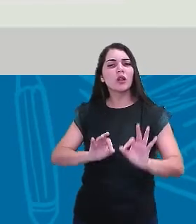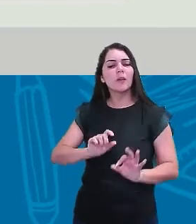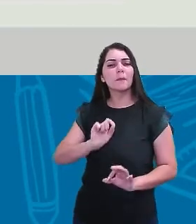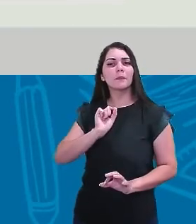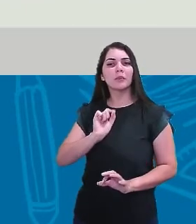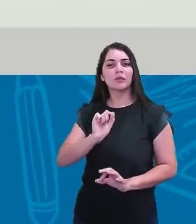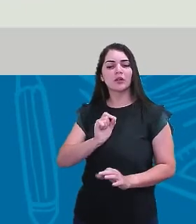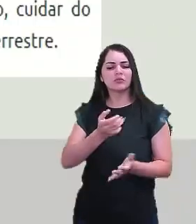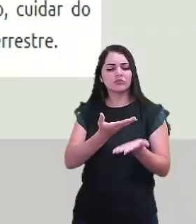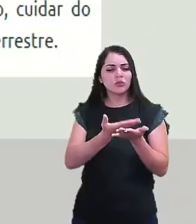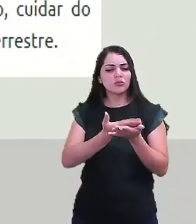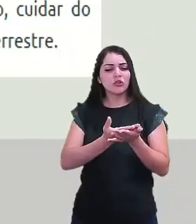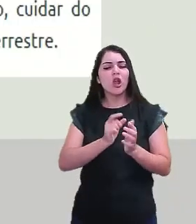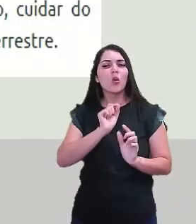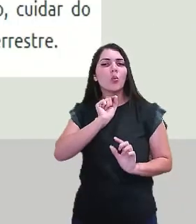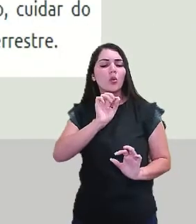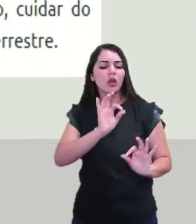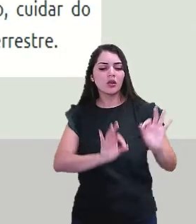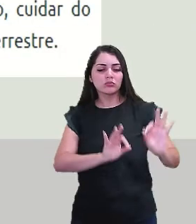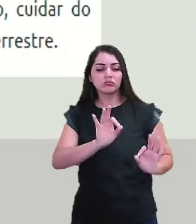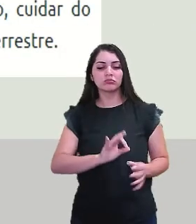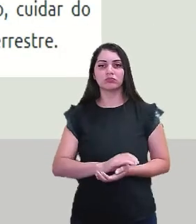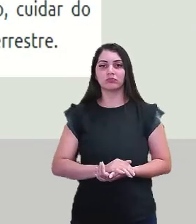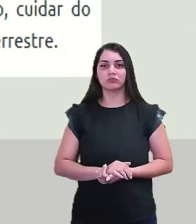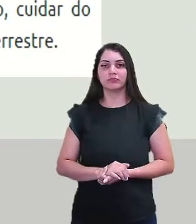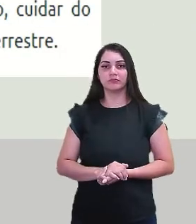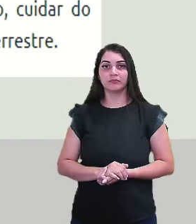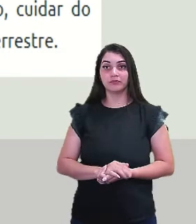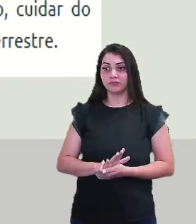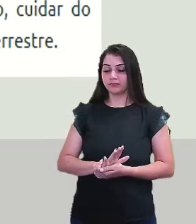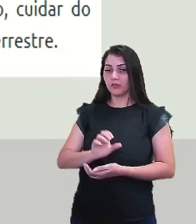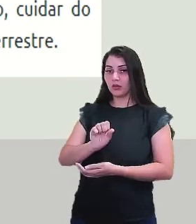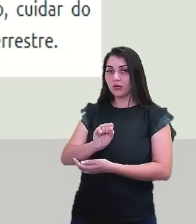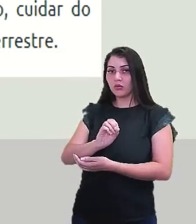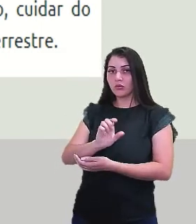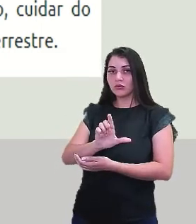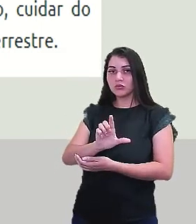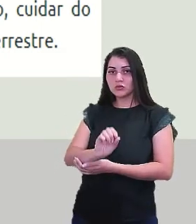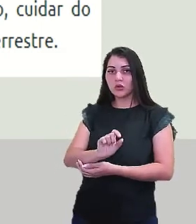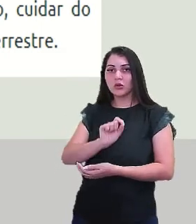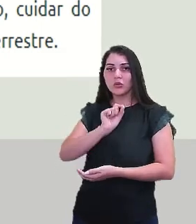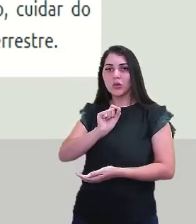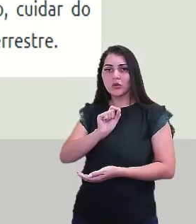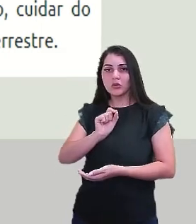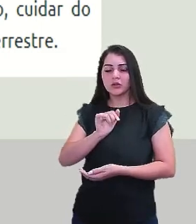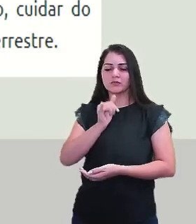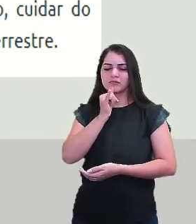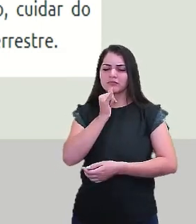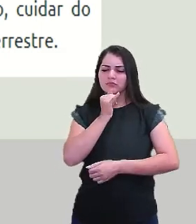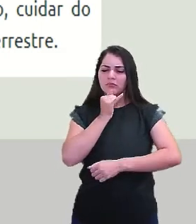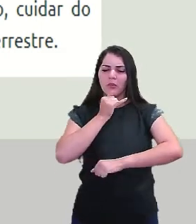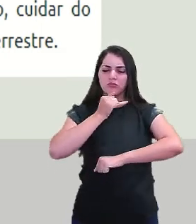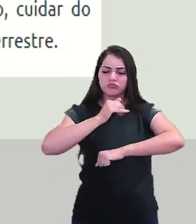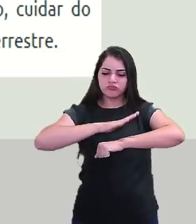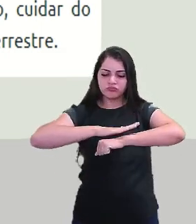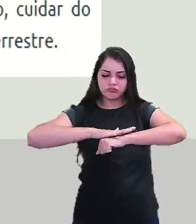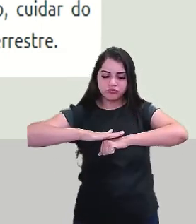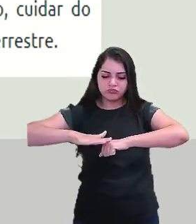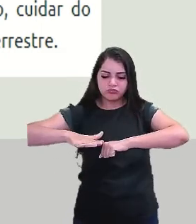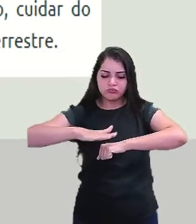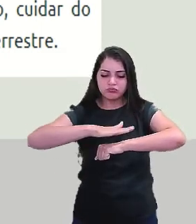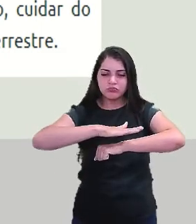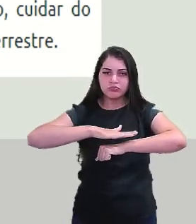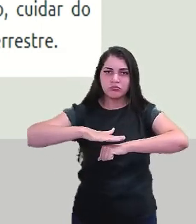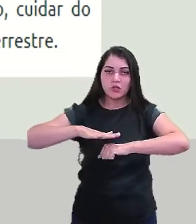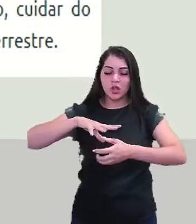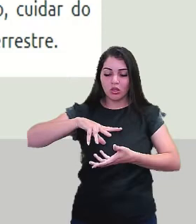pouquinho sobre o que ele é formado. Vê só. O solo é a camada superficial da Terra e